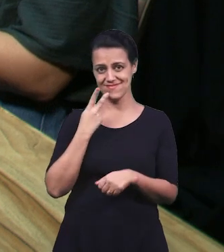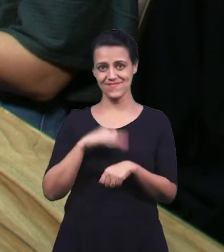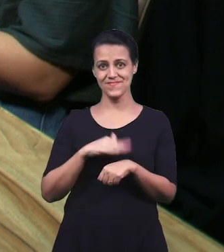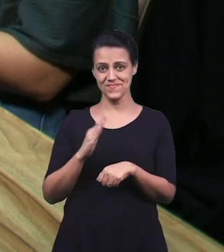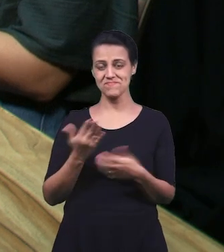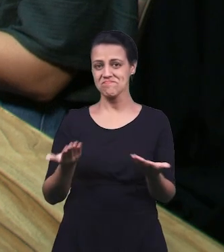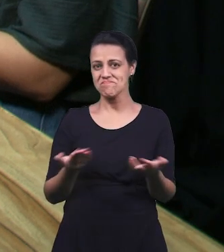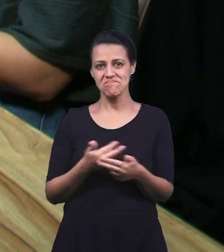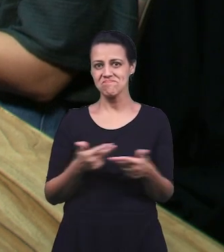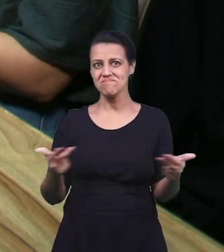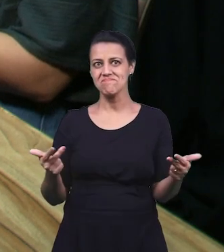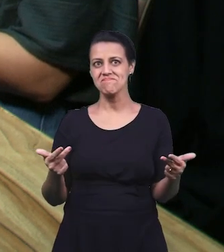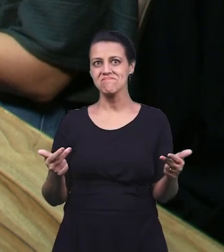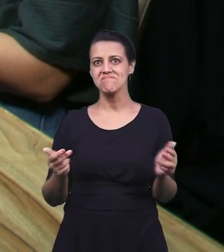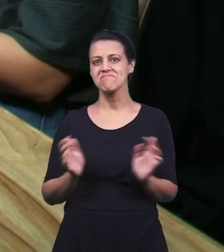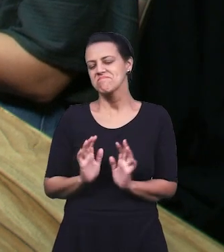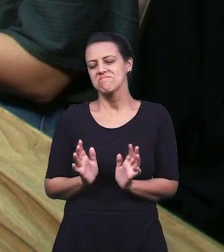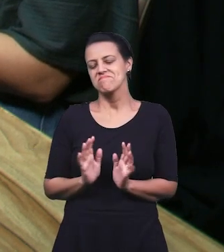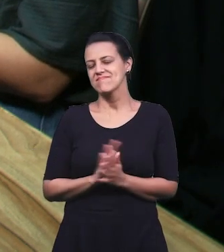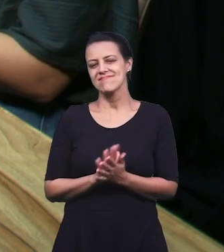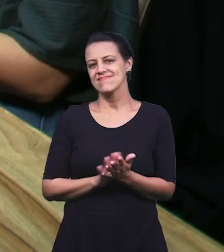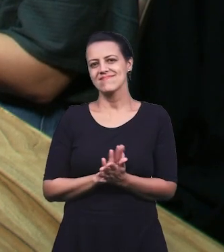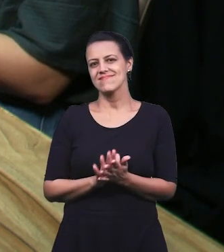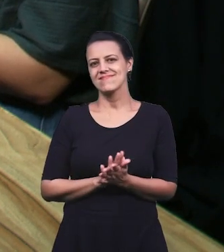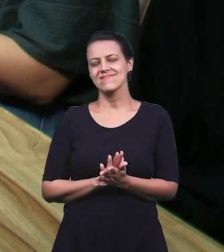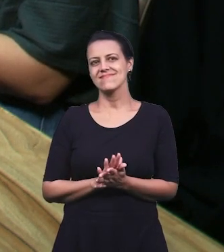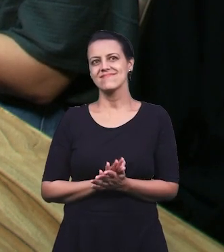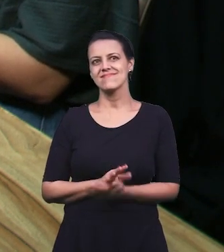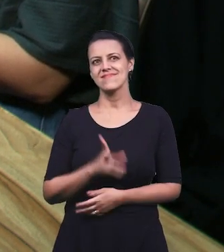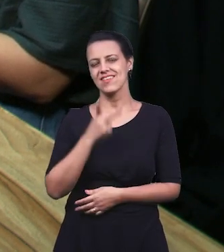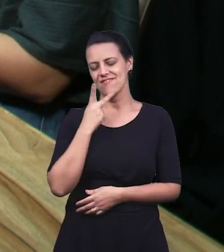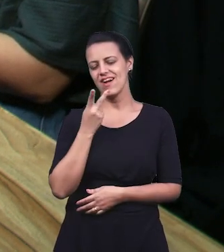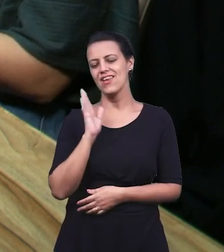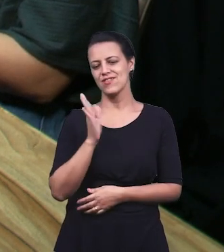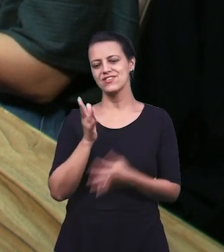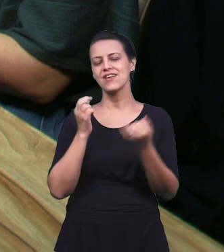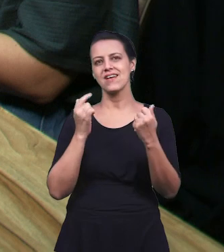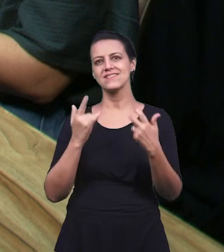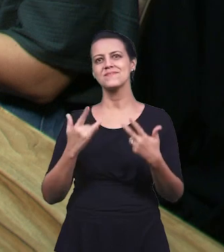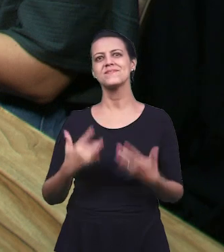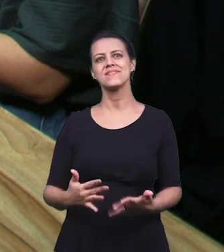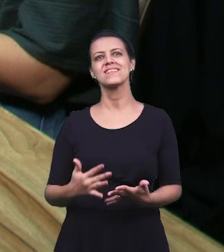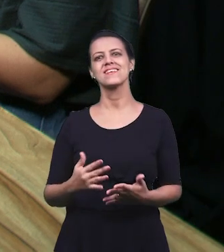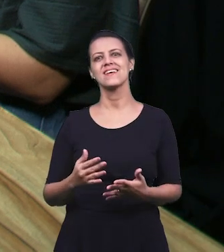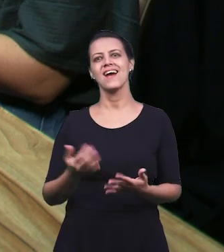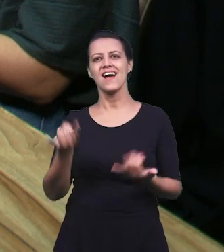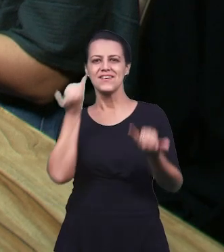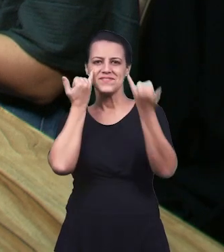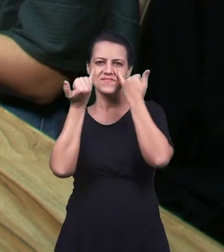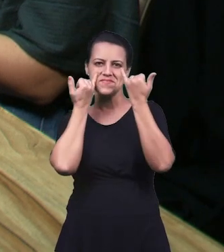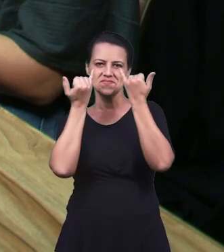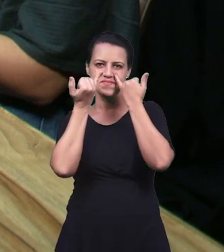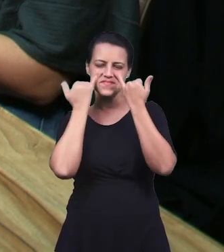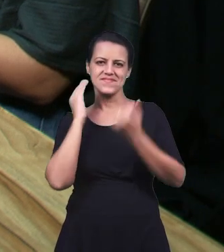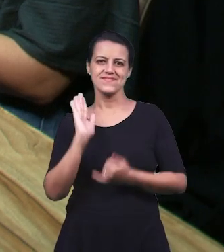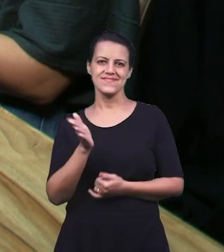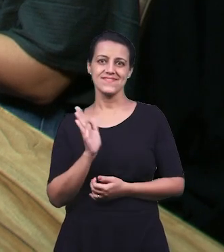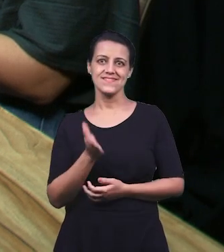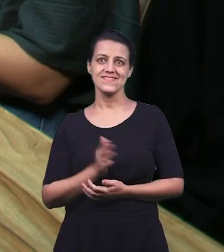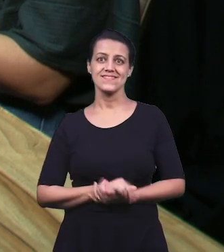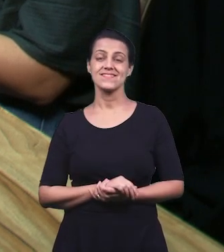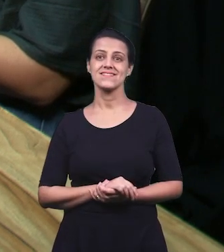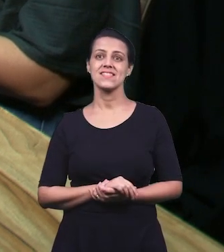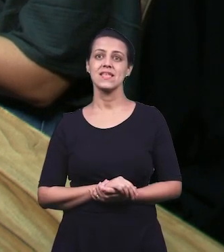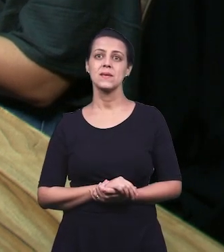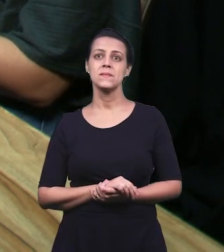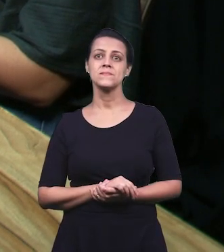coisa? Não, acho que a gente já trouxe bastante bastante informações, né. Sim. E aí, Raquel,